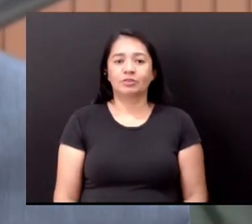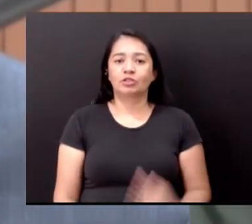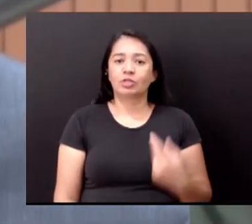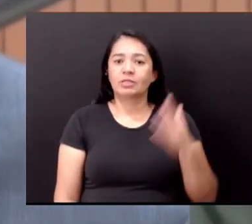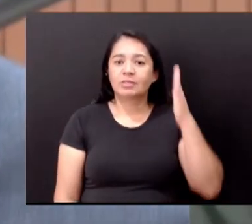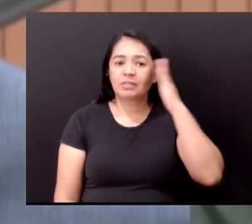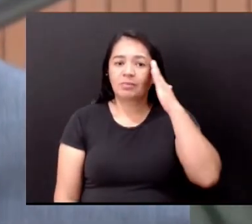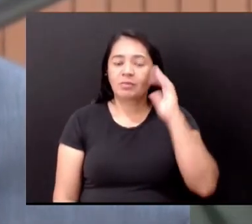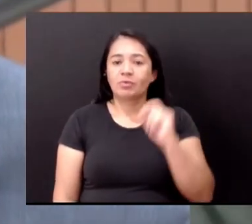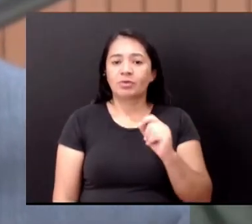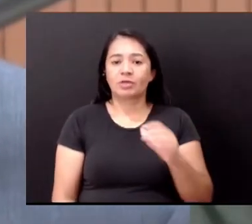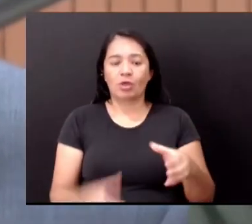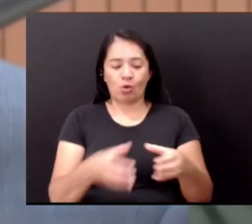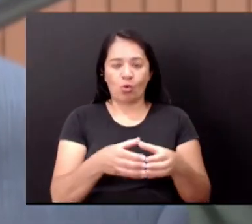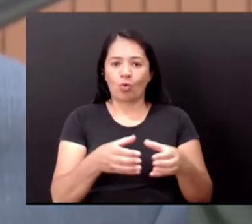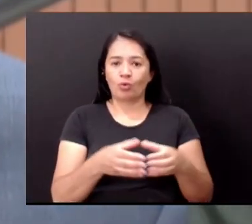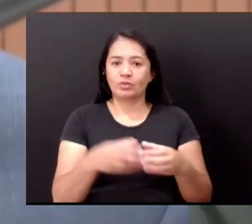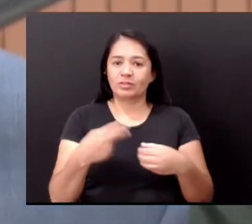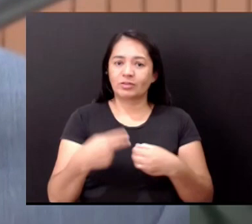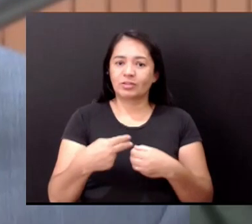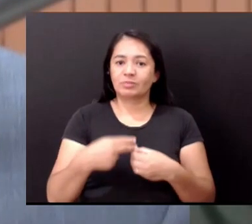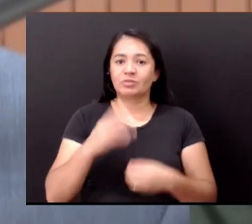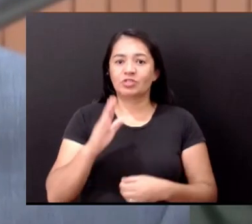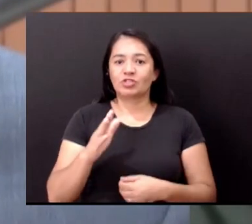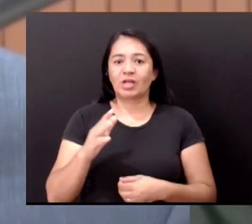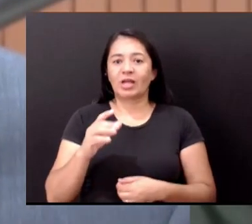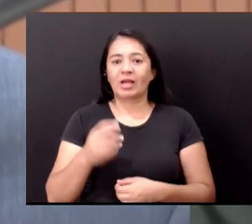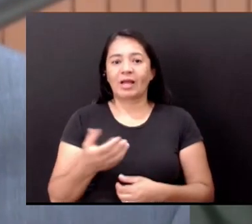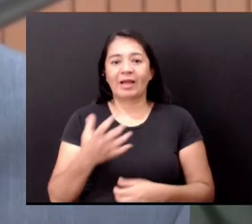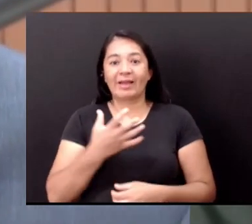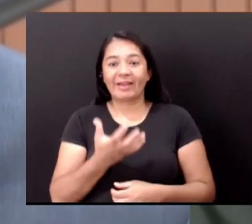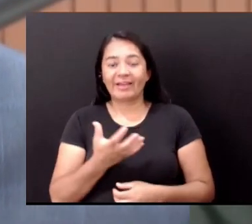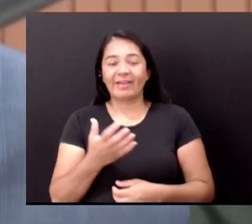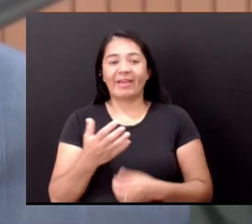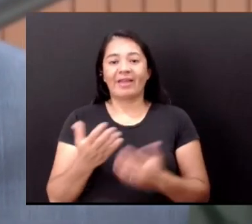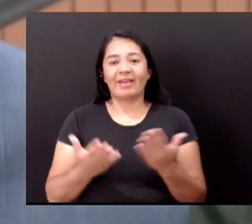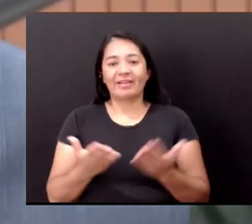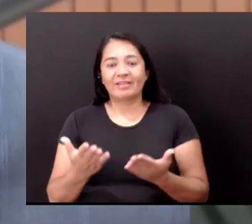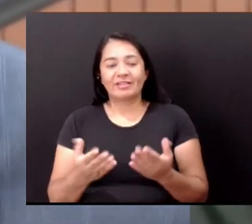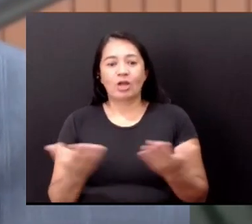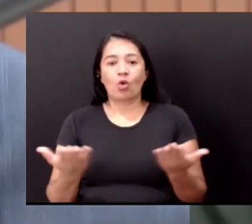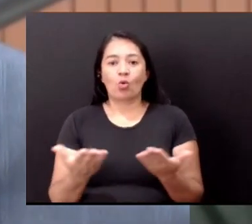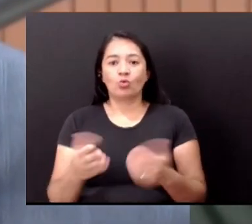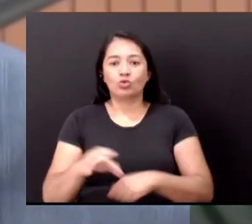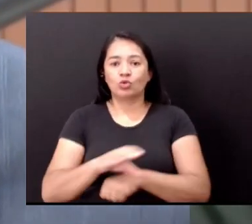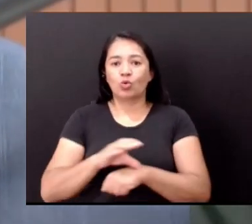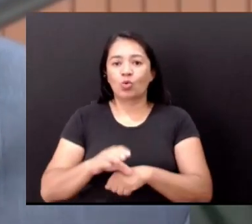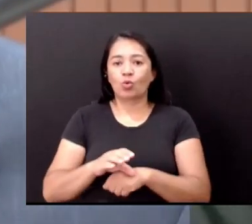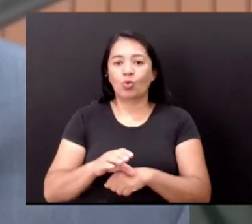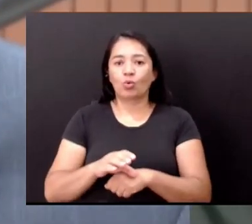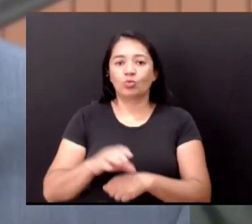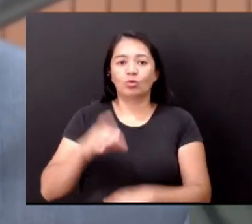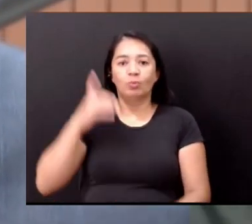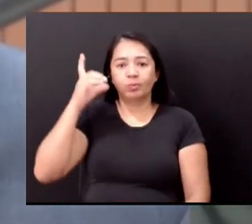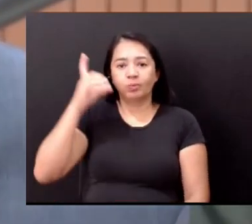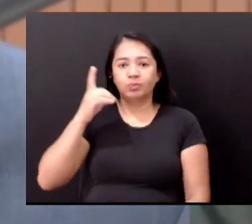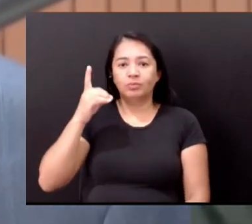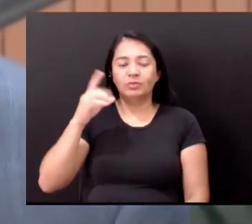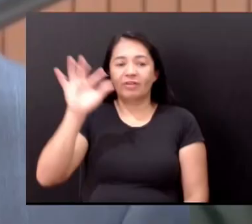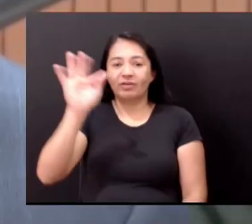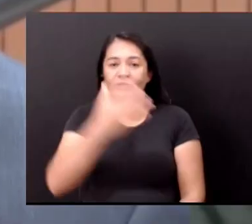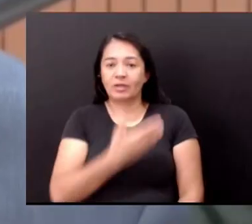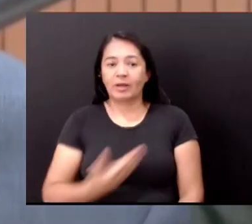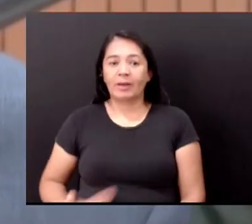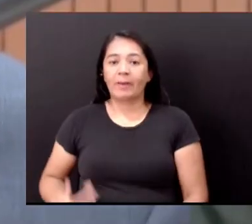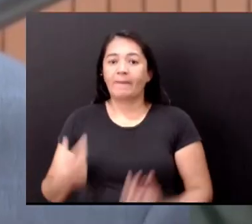da Universidade já estava com essa tratativa. Hoje quem quer fazer um curso de Direito numa faculdade pública tem que ir para outros municípios.